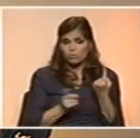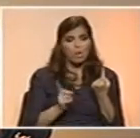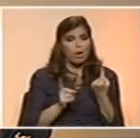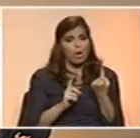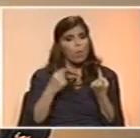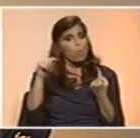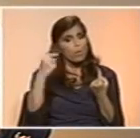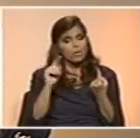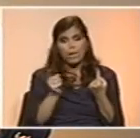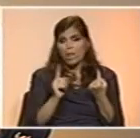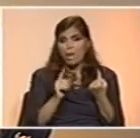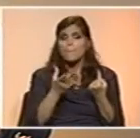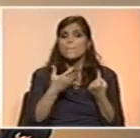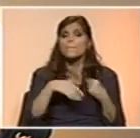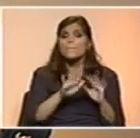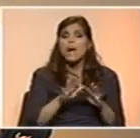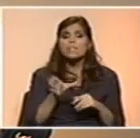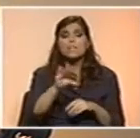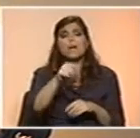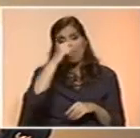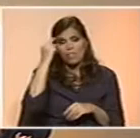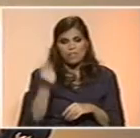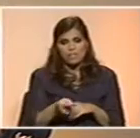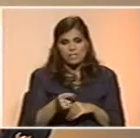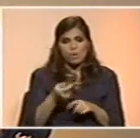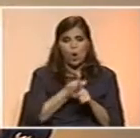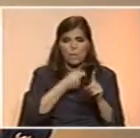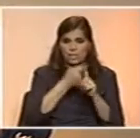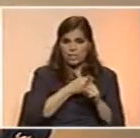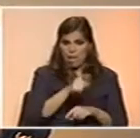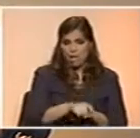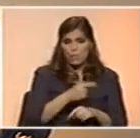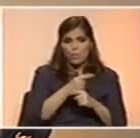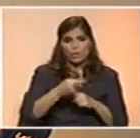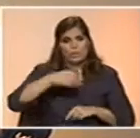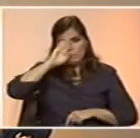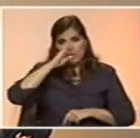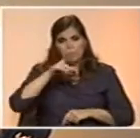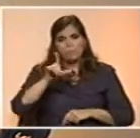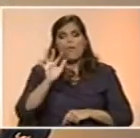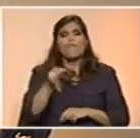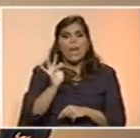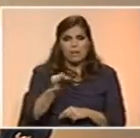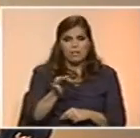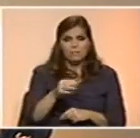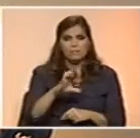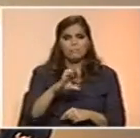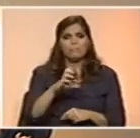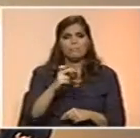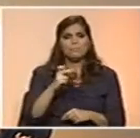mas é aquela mais difícil de combater, porque sabemos que, por exemplo, o ferro, o